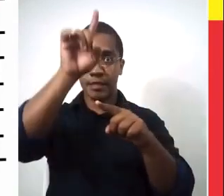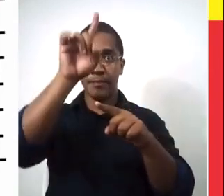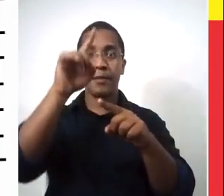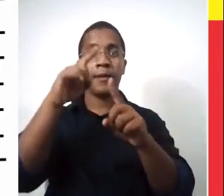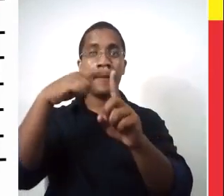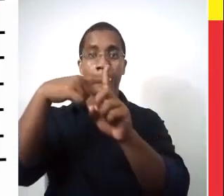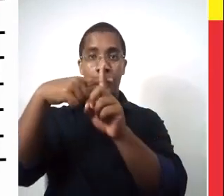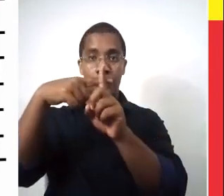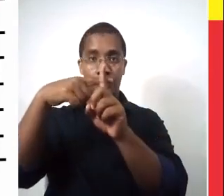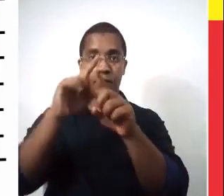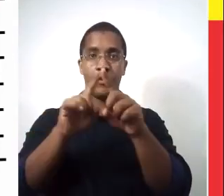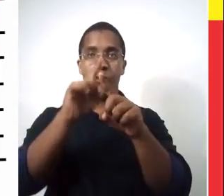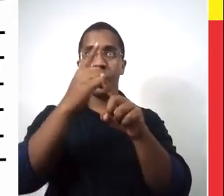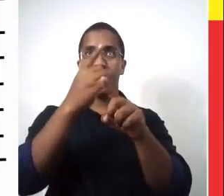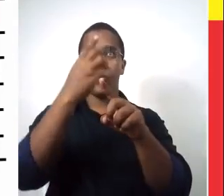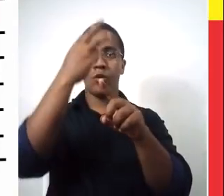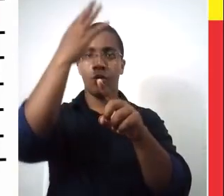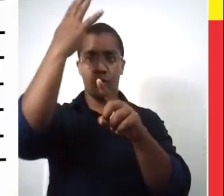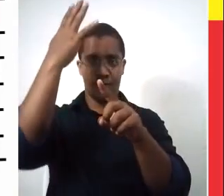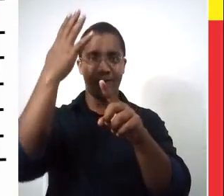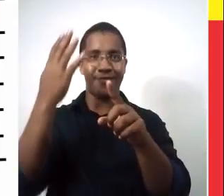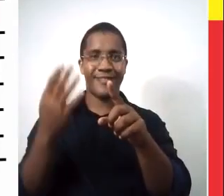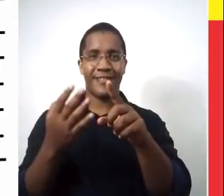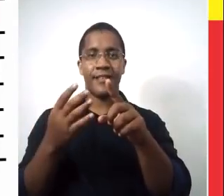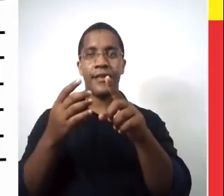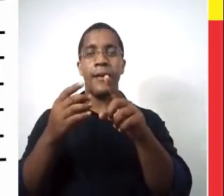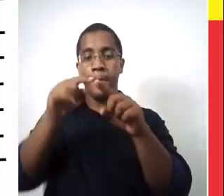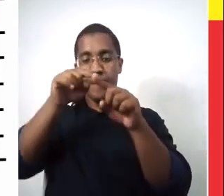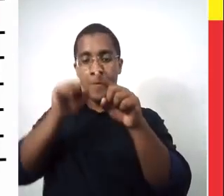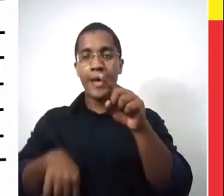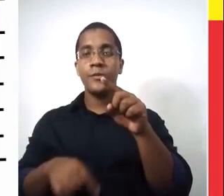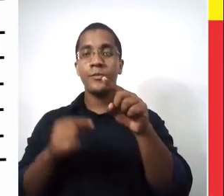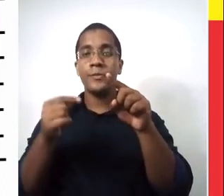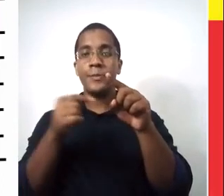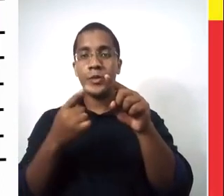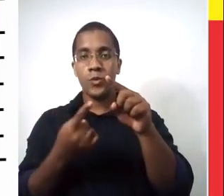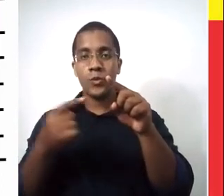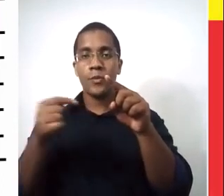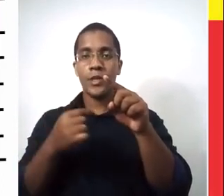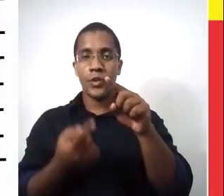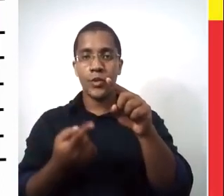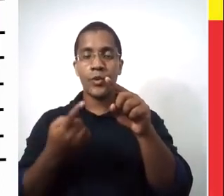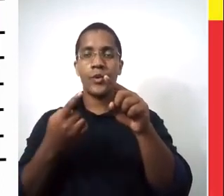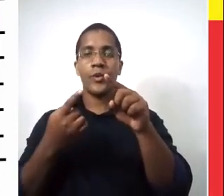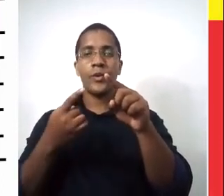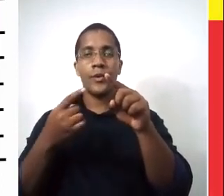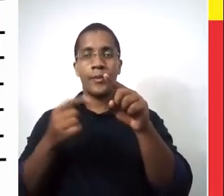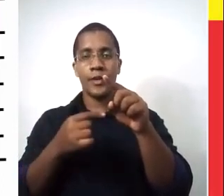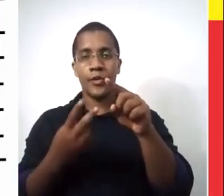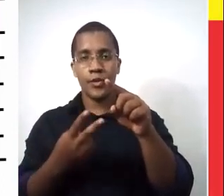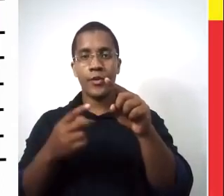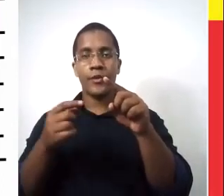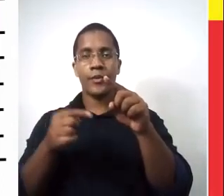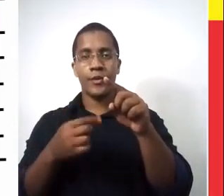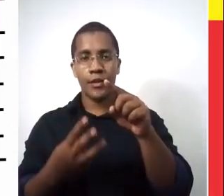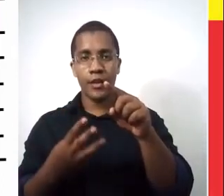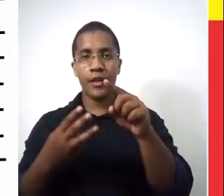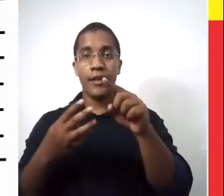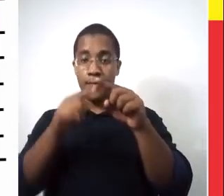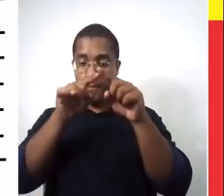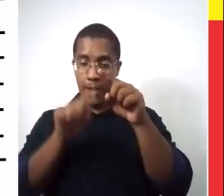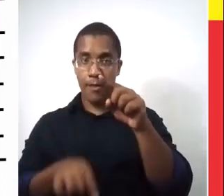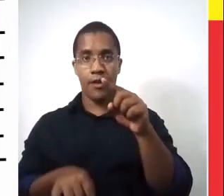3, 4, 5, 6, 7. E para baixo é negativo. Então, todas as vezes que a gente colocar o valor de